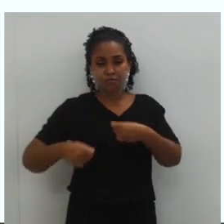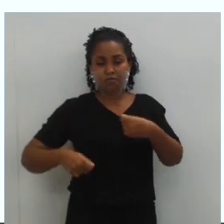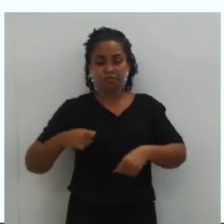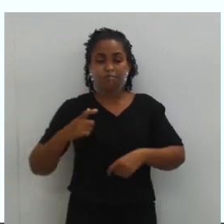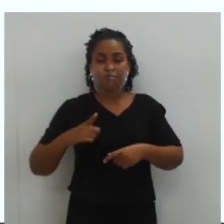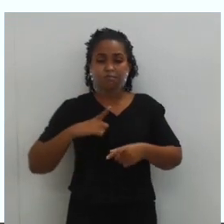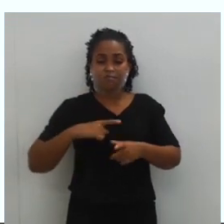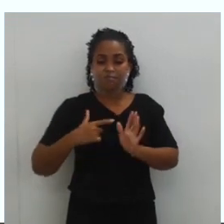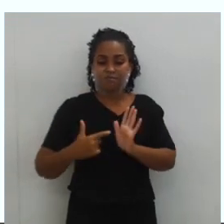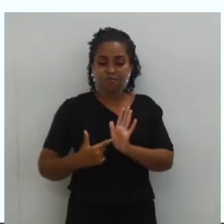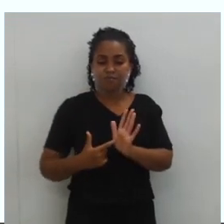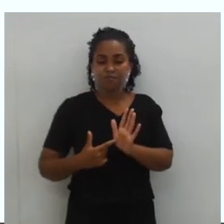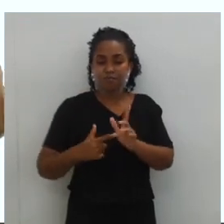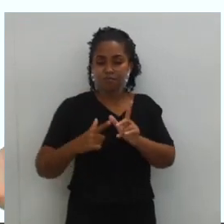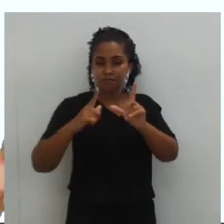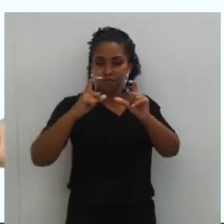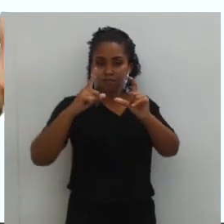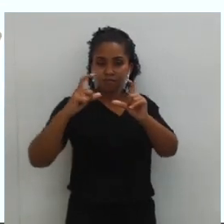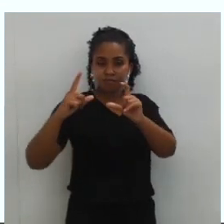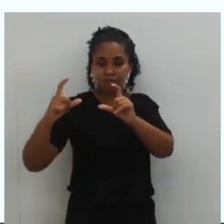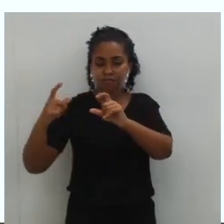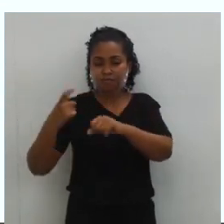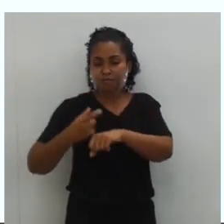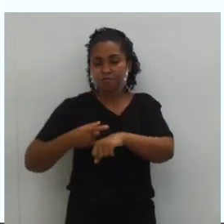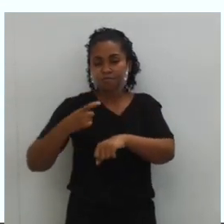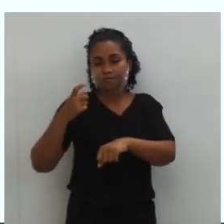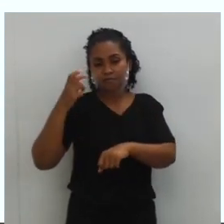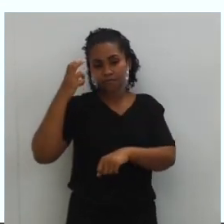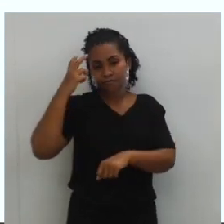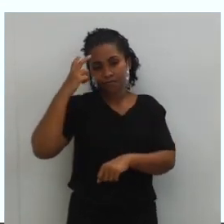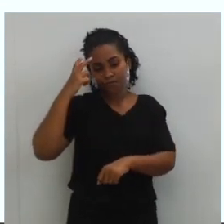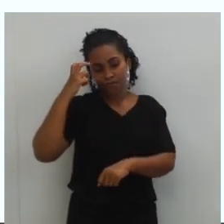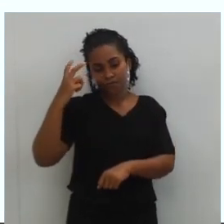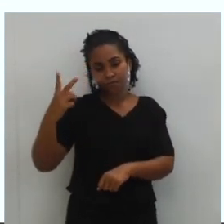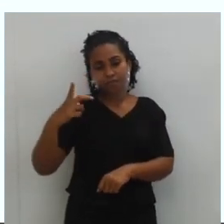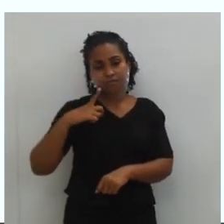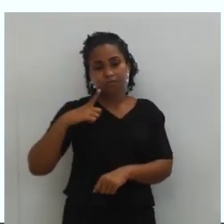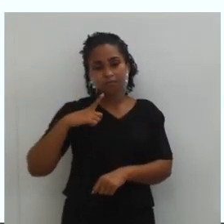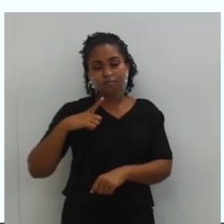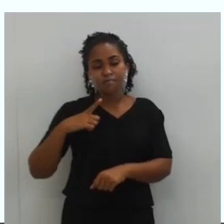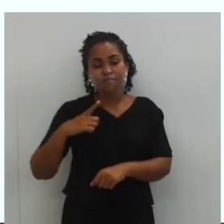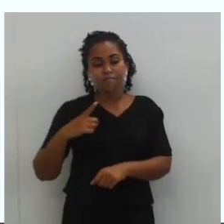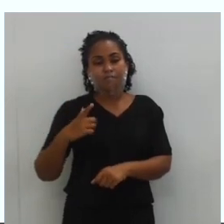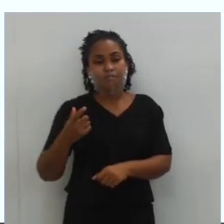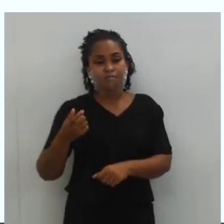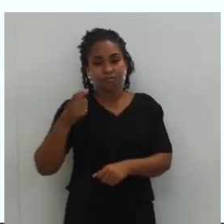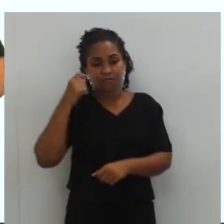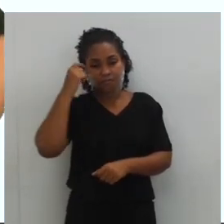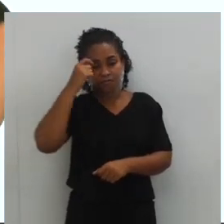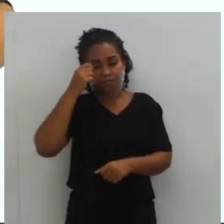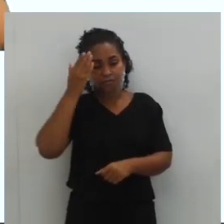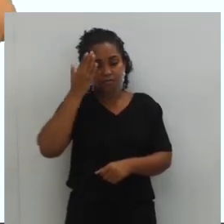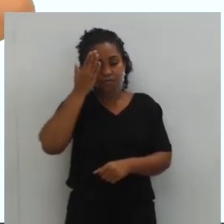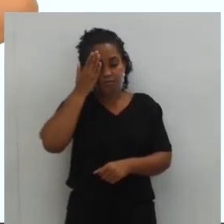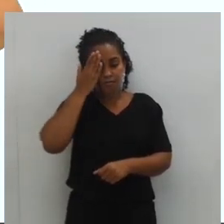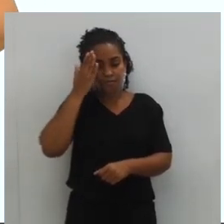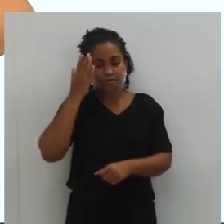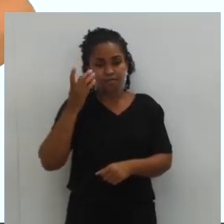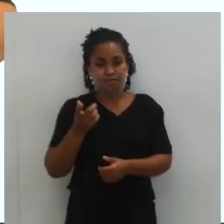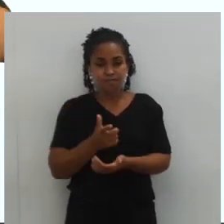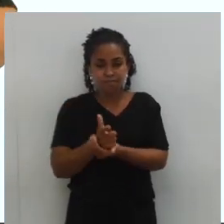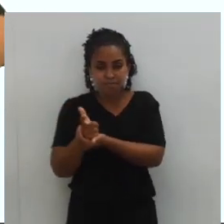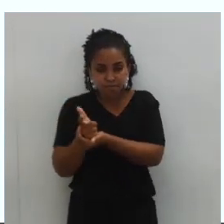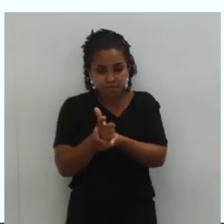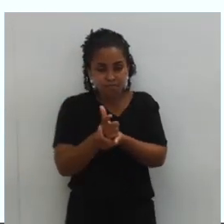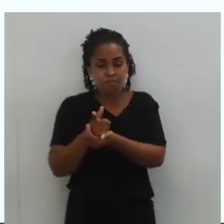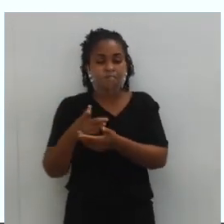que ele captou imagens reais de Lampião. Então, esse filme mistura um pouco de ficção e um pouco das imagens